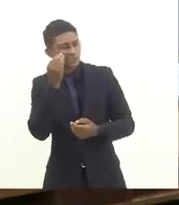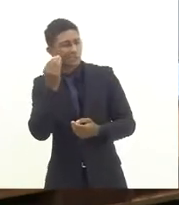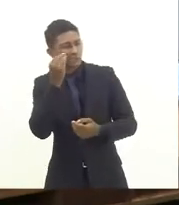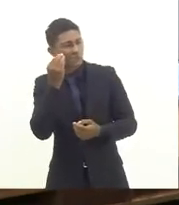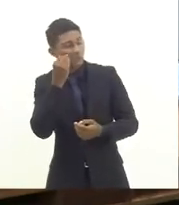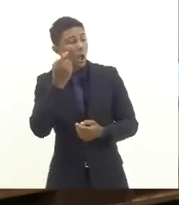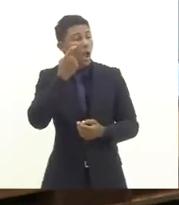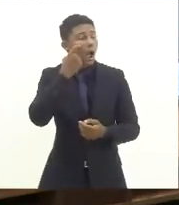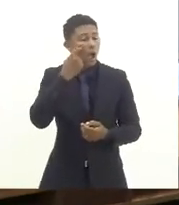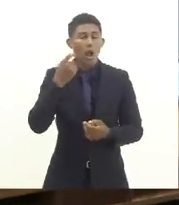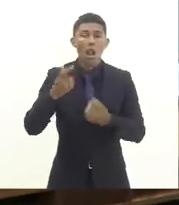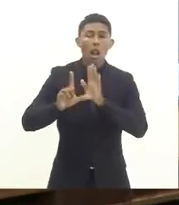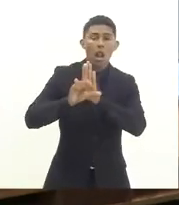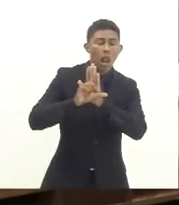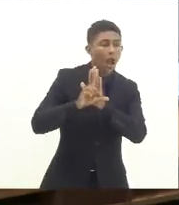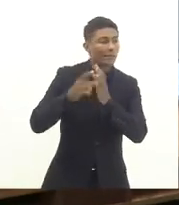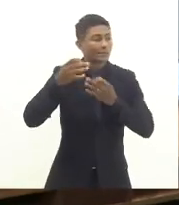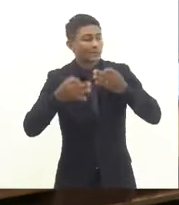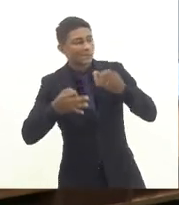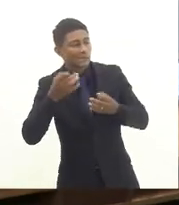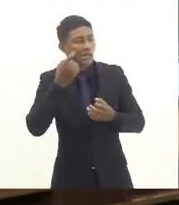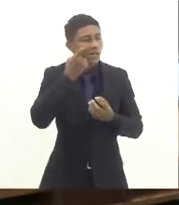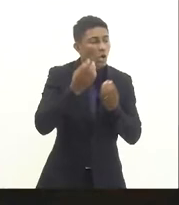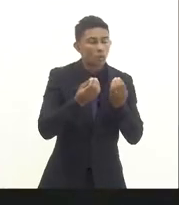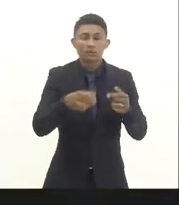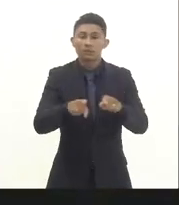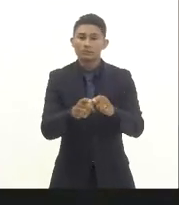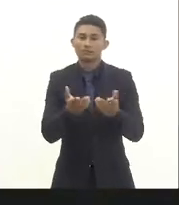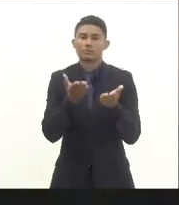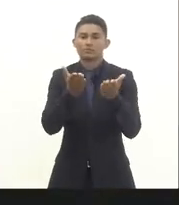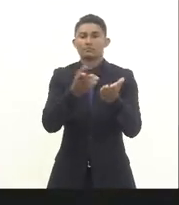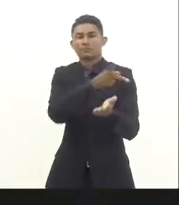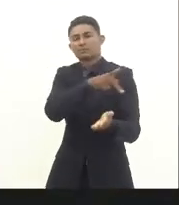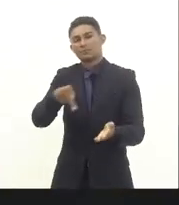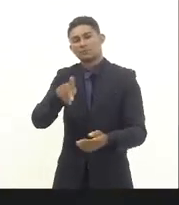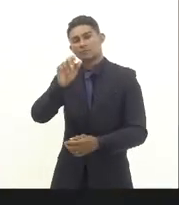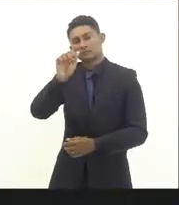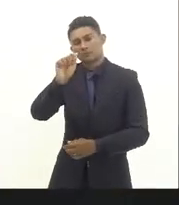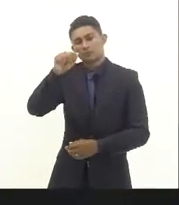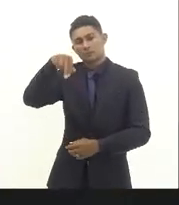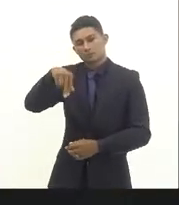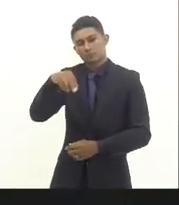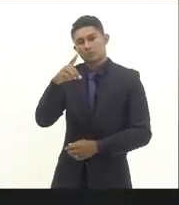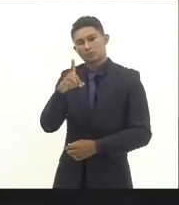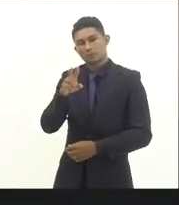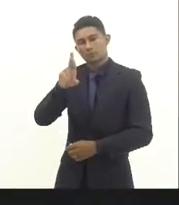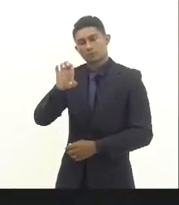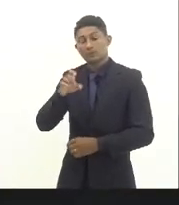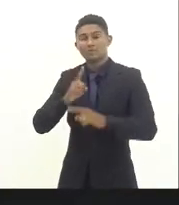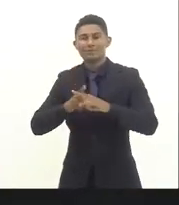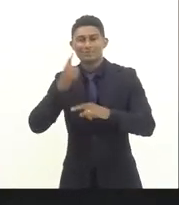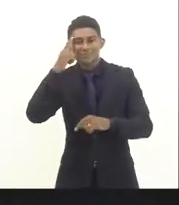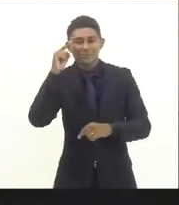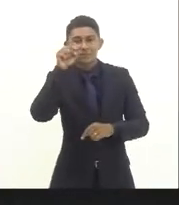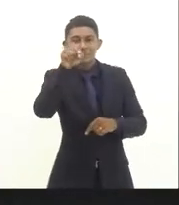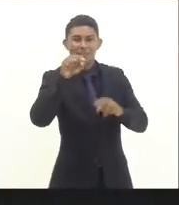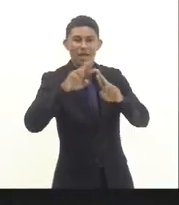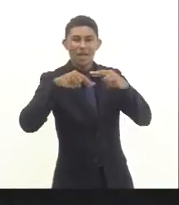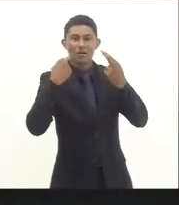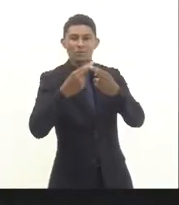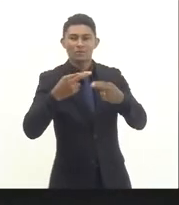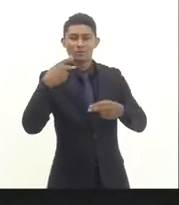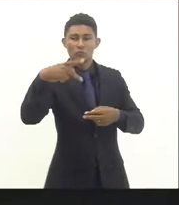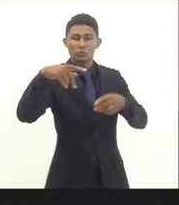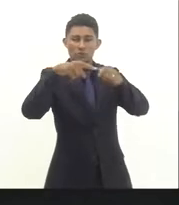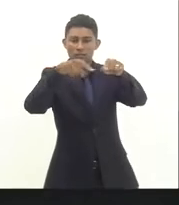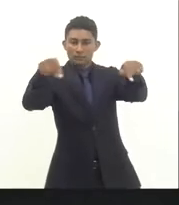o e sobretudo agradecer a vossa excelência porque foi a reunião feita em sua sala com o